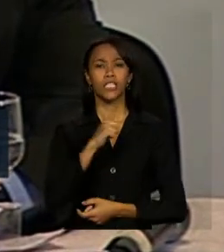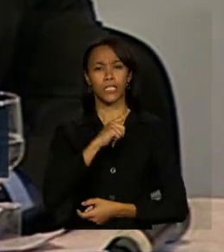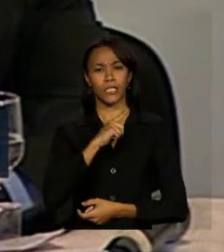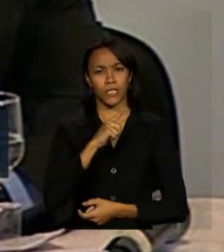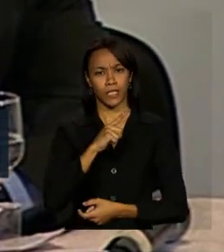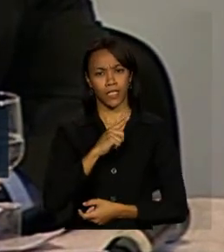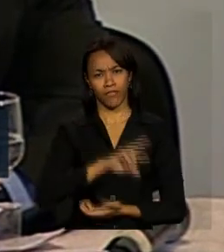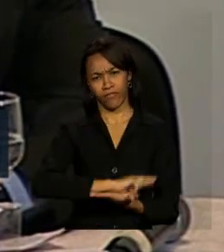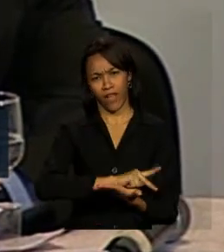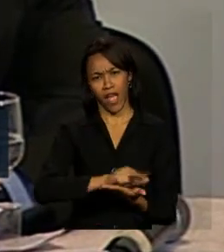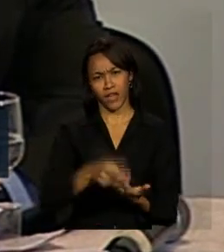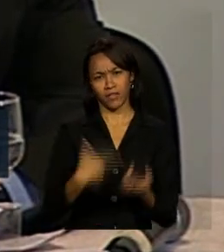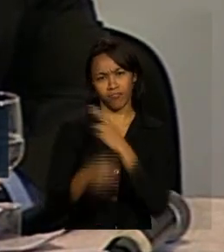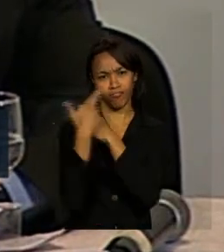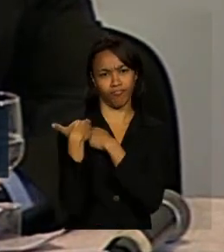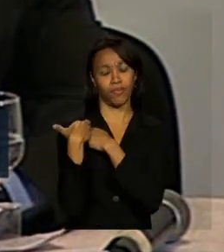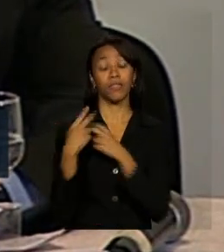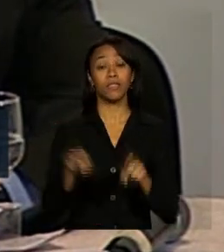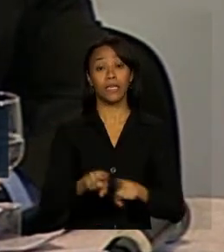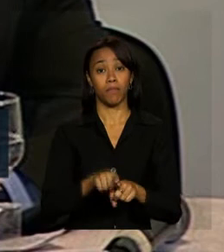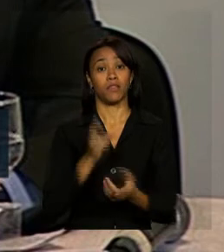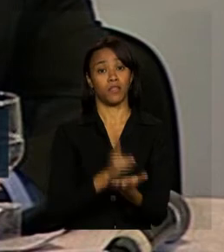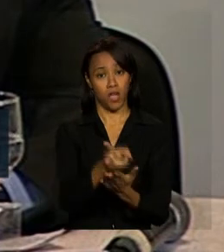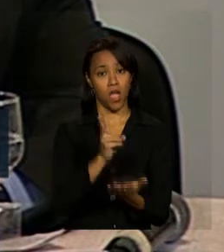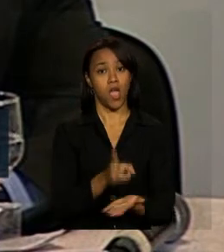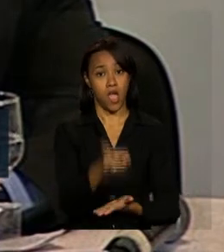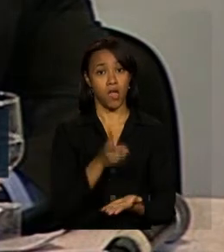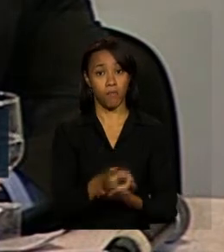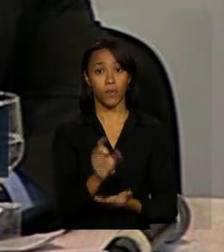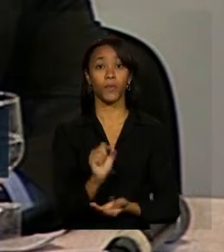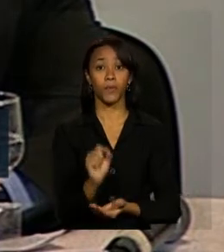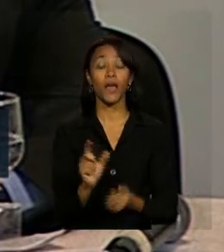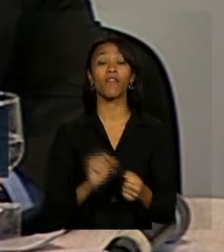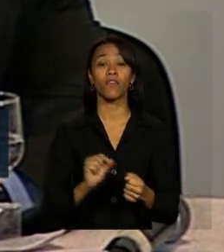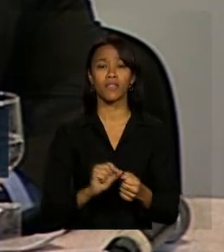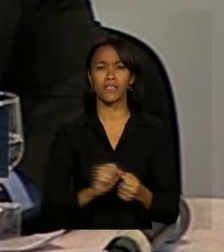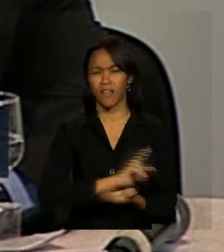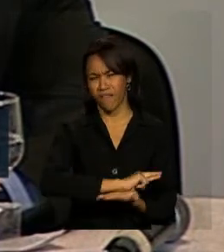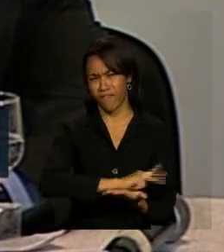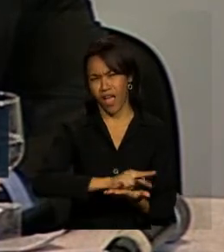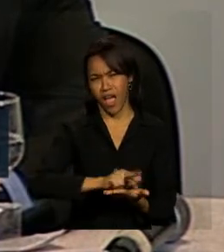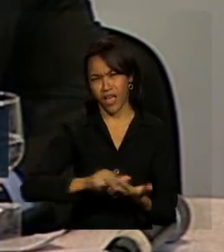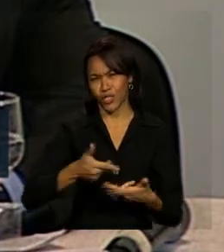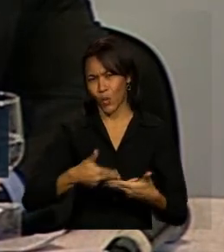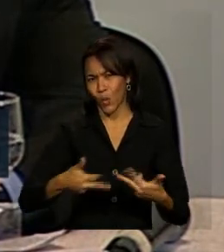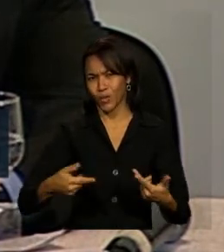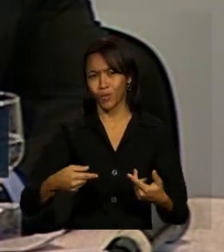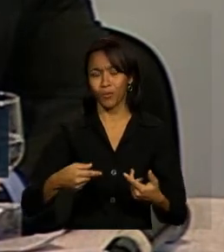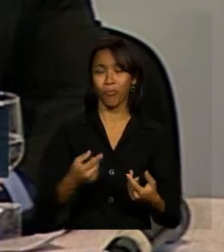mandato diverso, de outro, estamos permanentemente condicionados a fazer muitas coisas com poucos